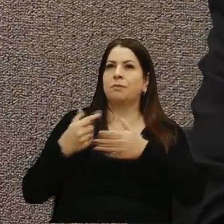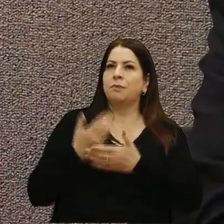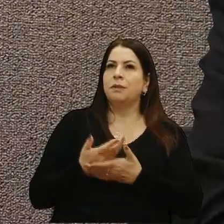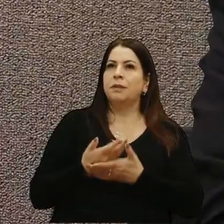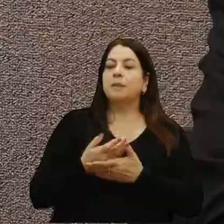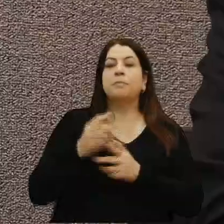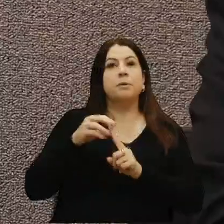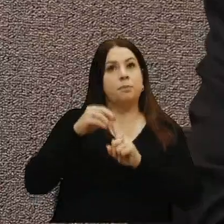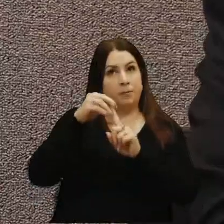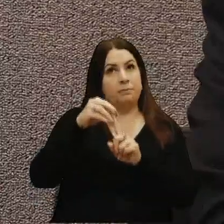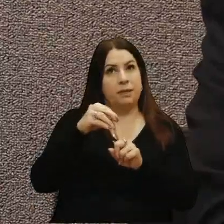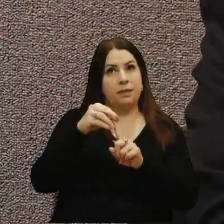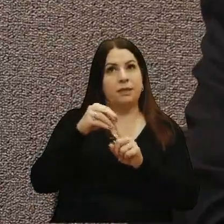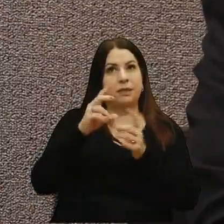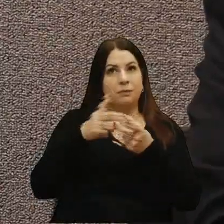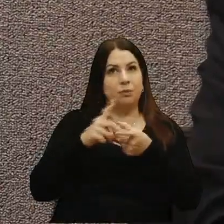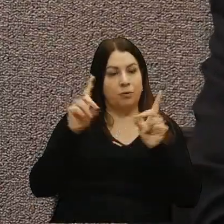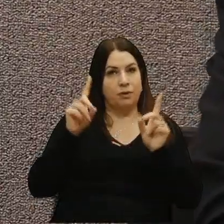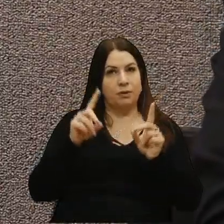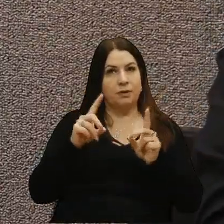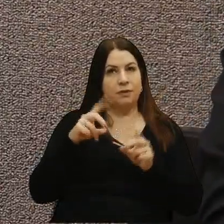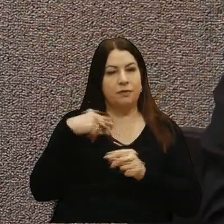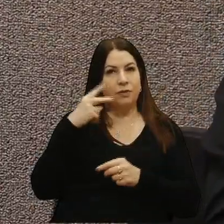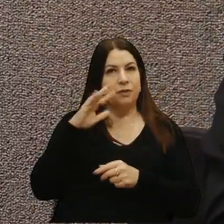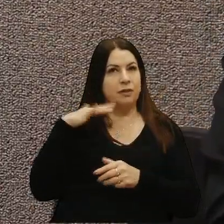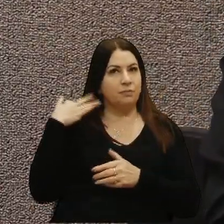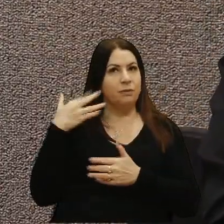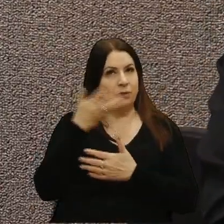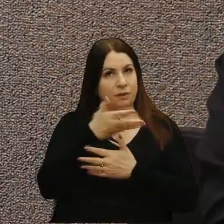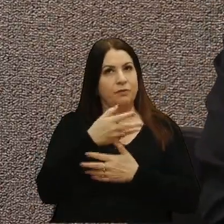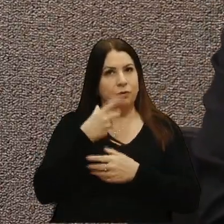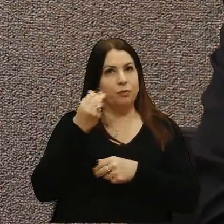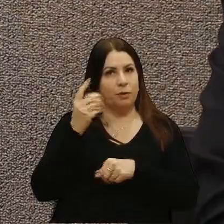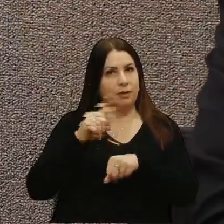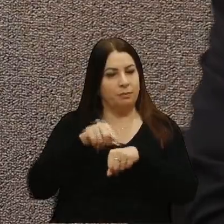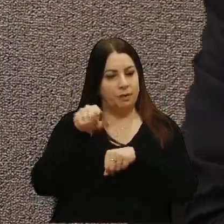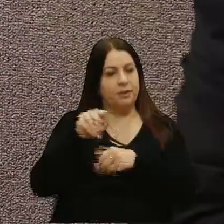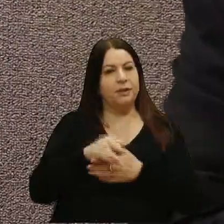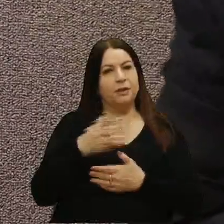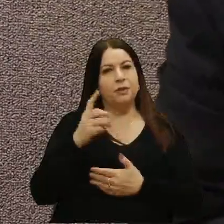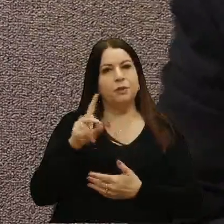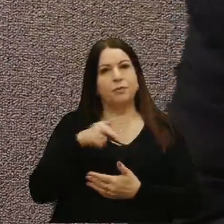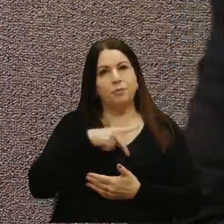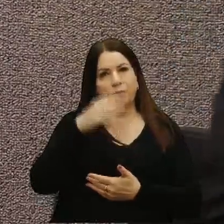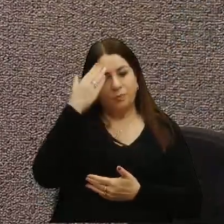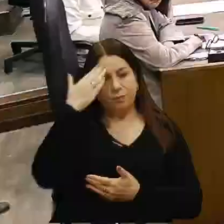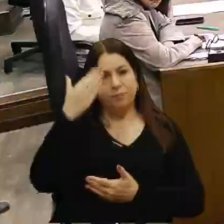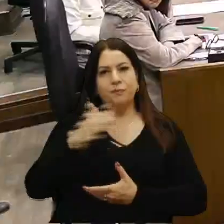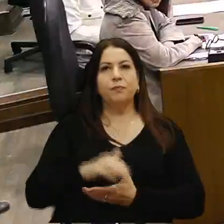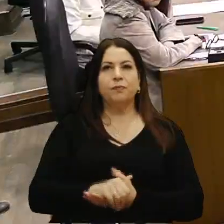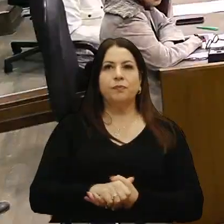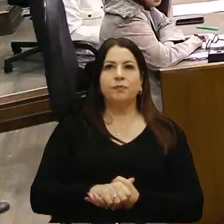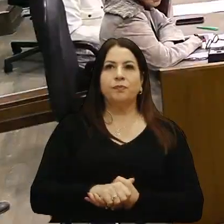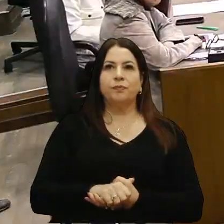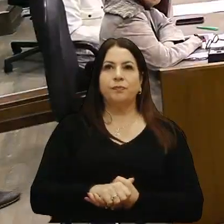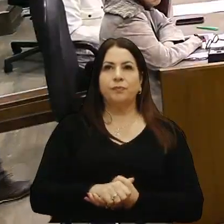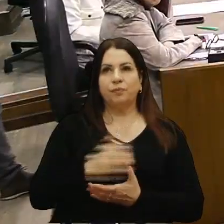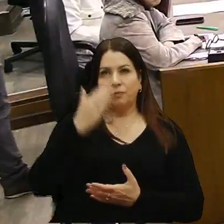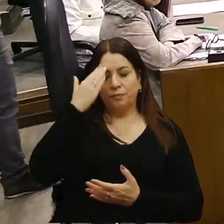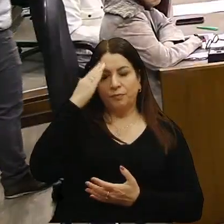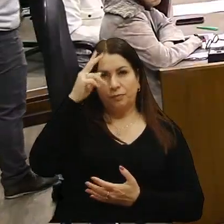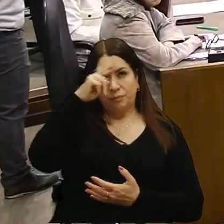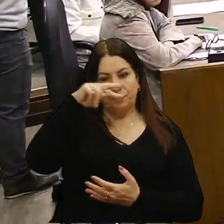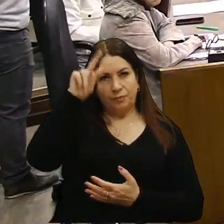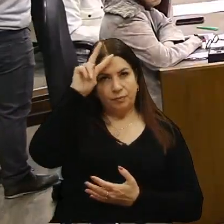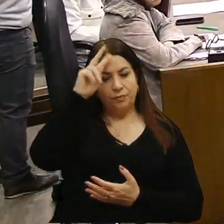mas principalmente de democracia. Vereadora Andressa, Vossa Excelência também ficou bastante tempo aqui. Era isso, senhor presidente. Muito obrigado. Obrigado, vereador